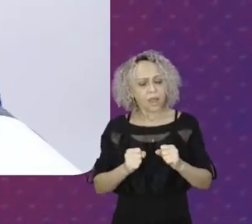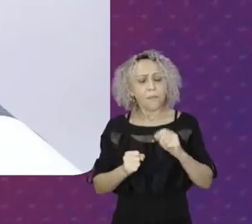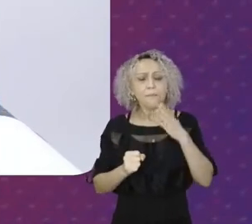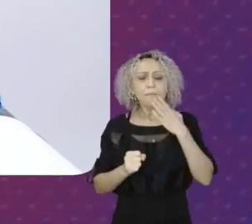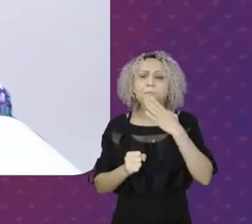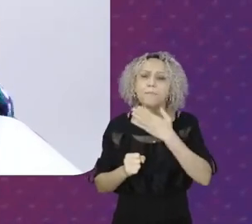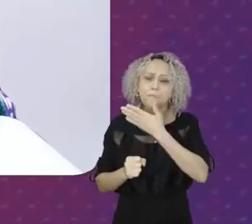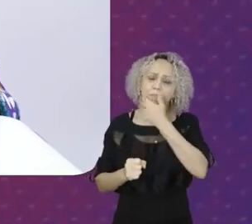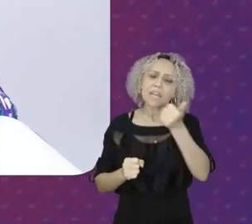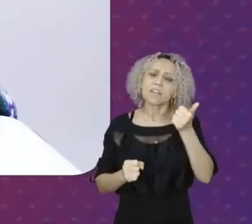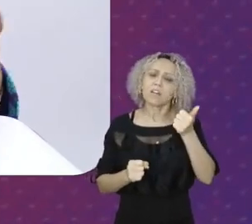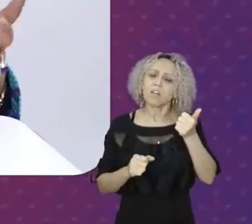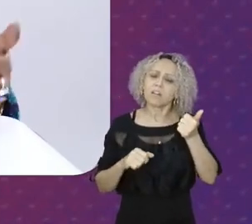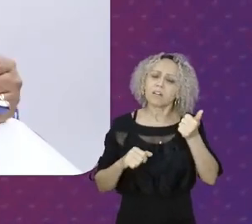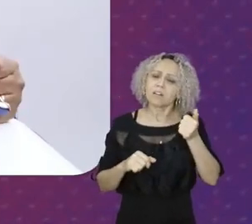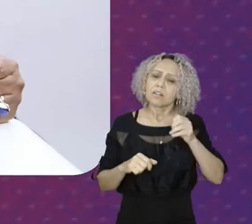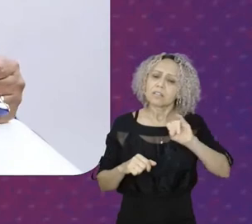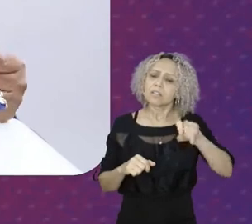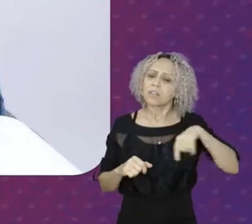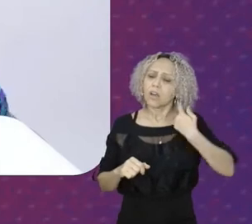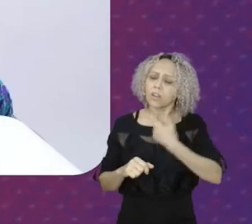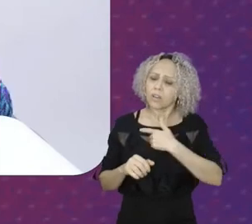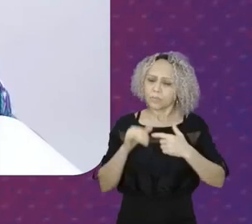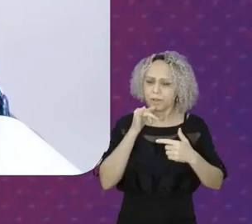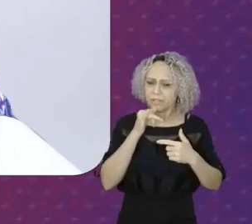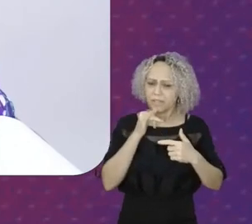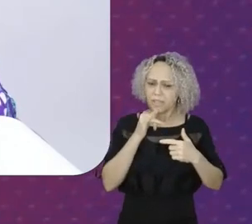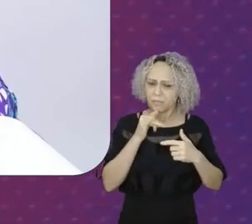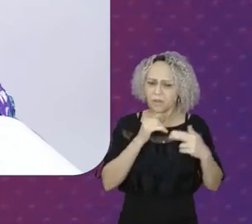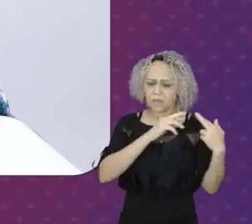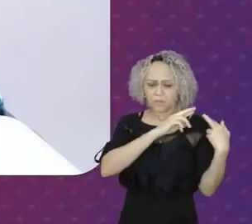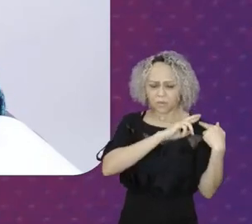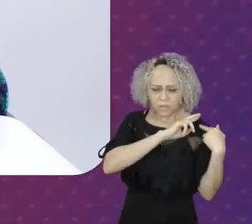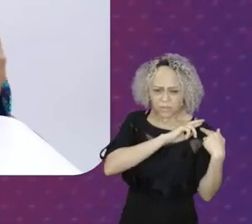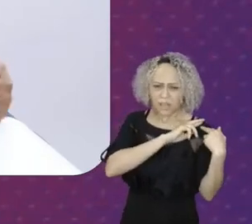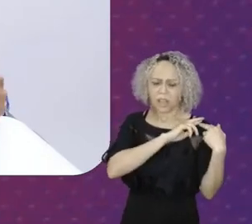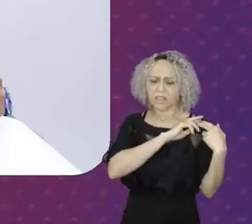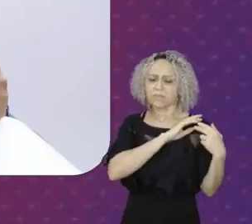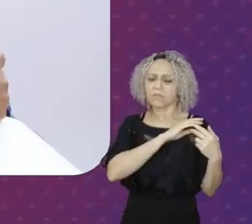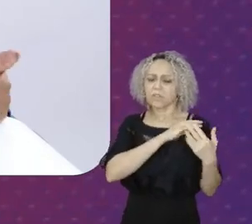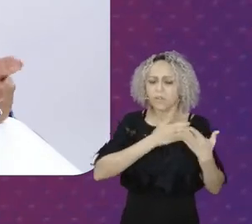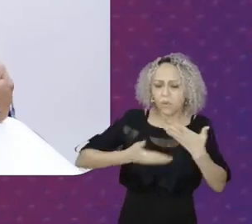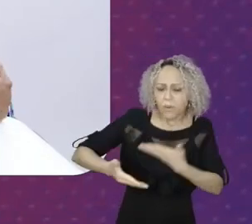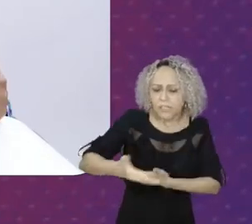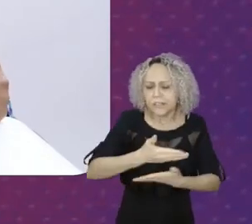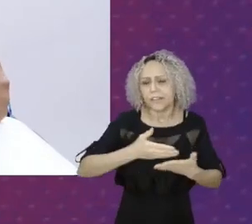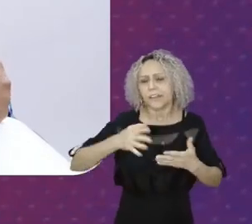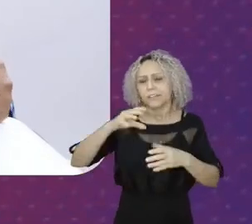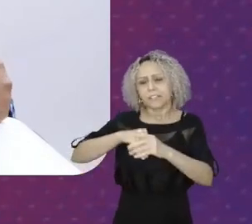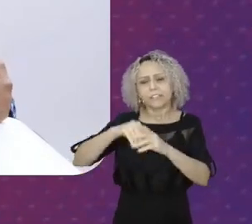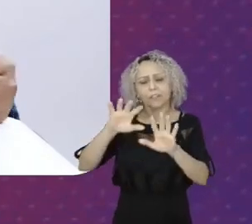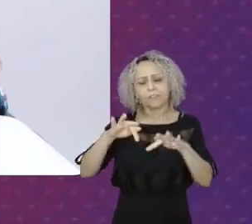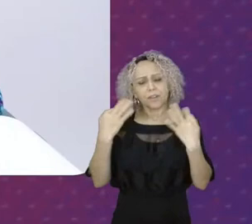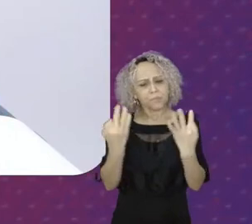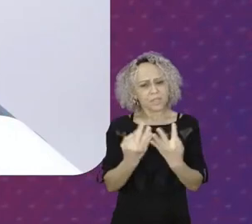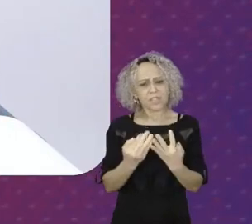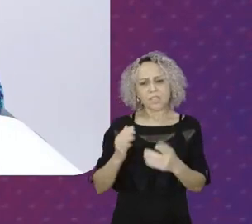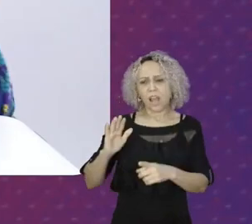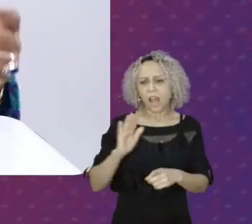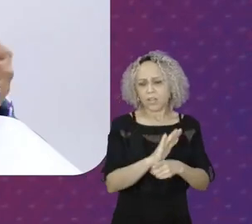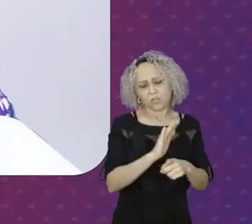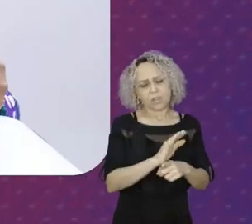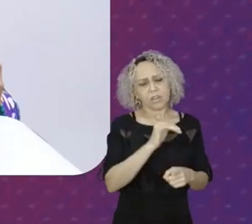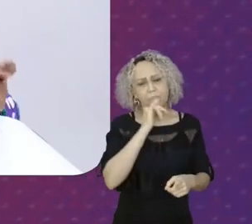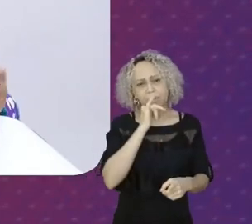o cuidado com a família. E quando a gente fala da família, não são só com os bebês que a gente põe no mundo, né? O